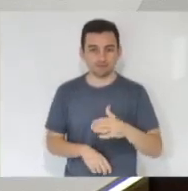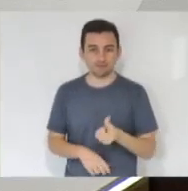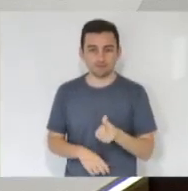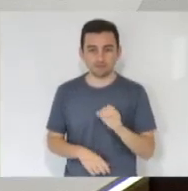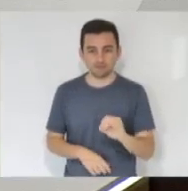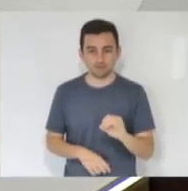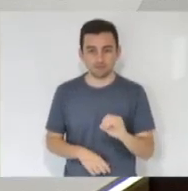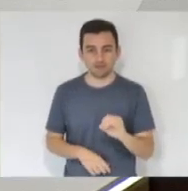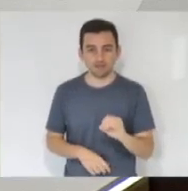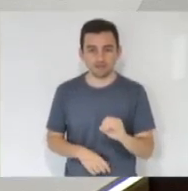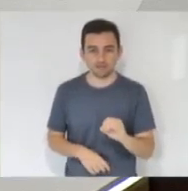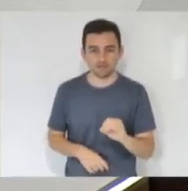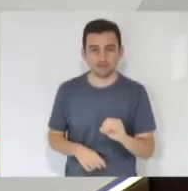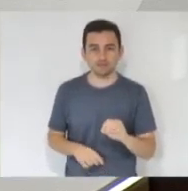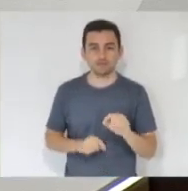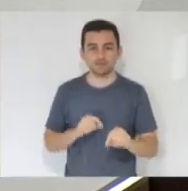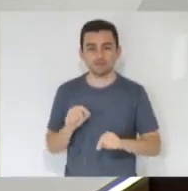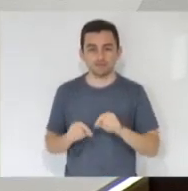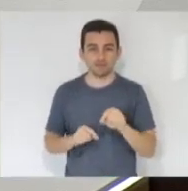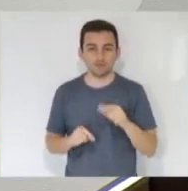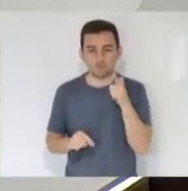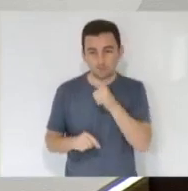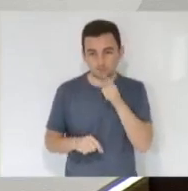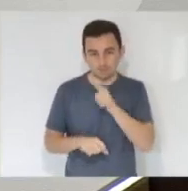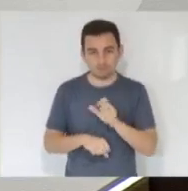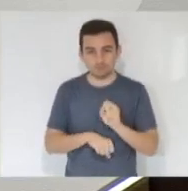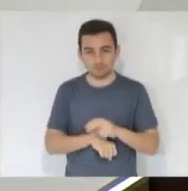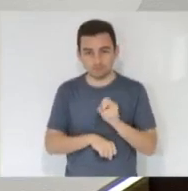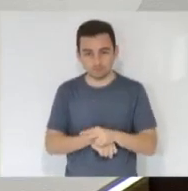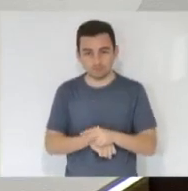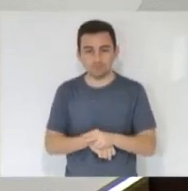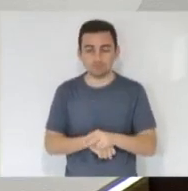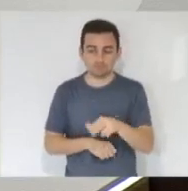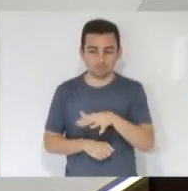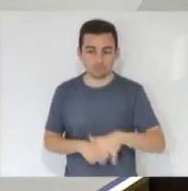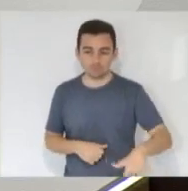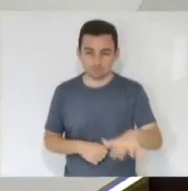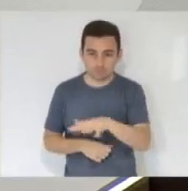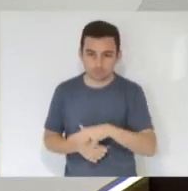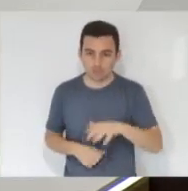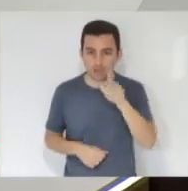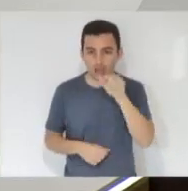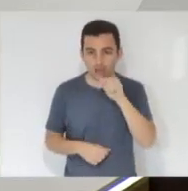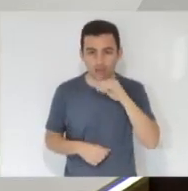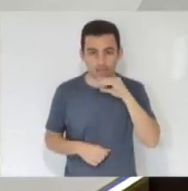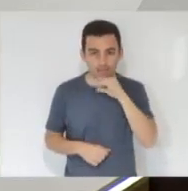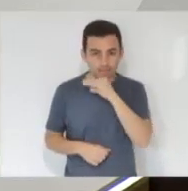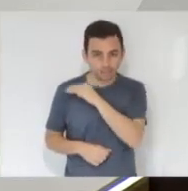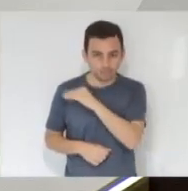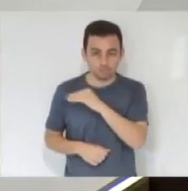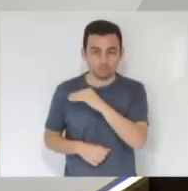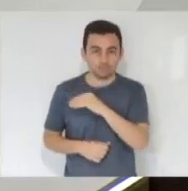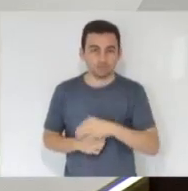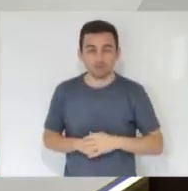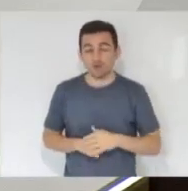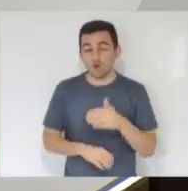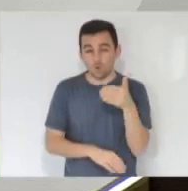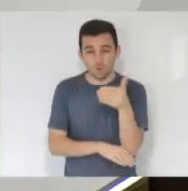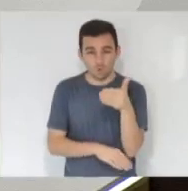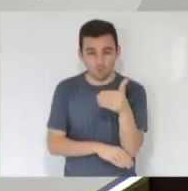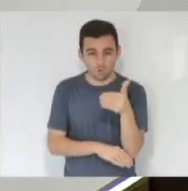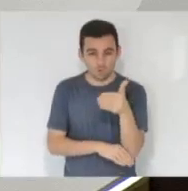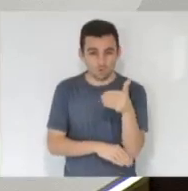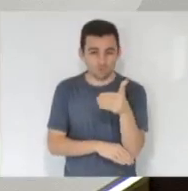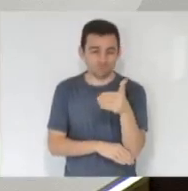essas vagas ociosas nas águas termais do estado de Santa Catarina. Os nossos hotéis, como